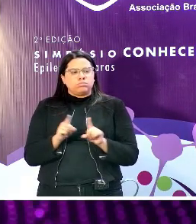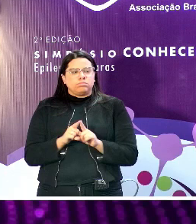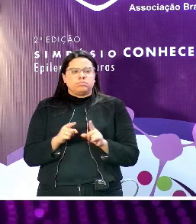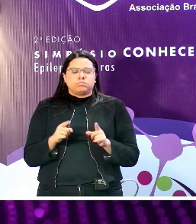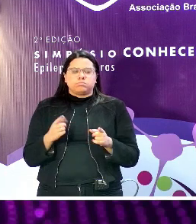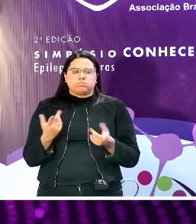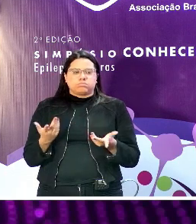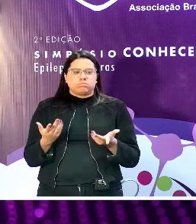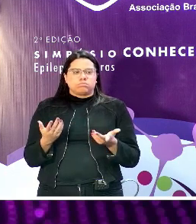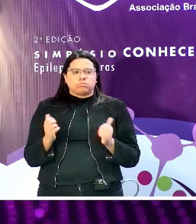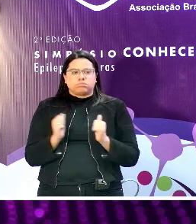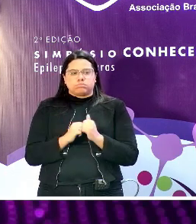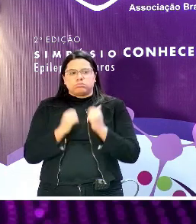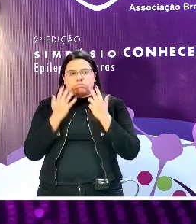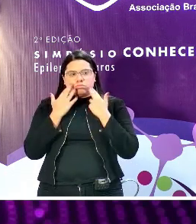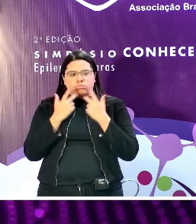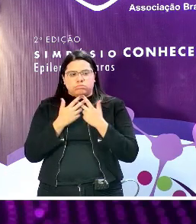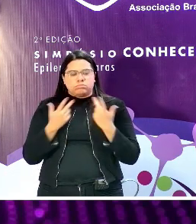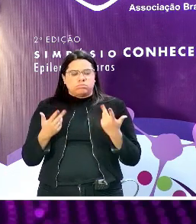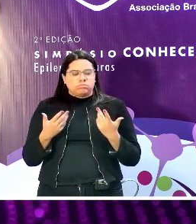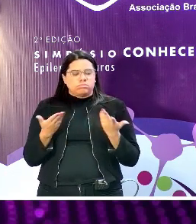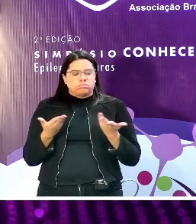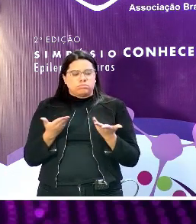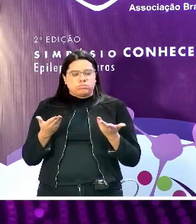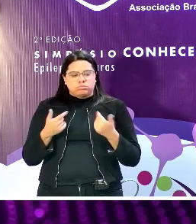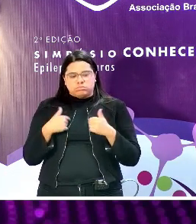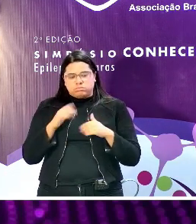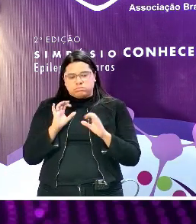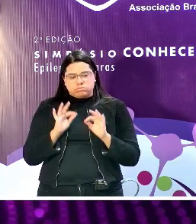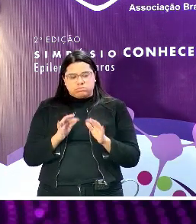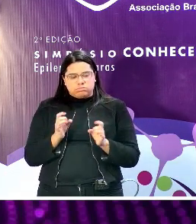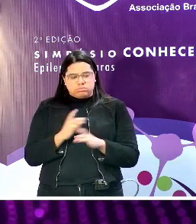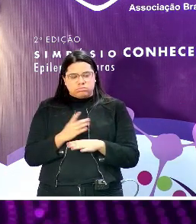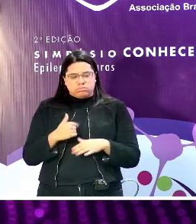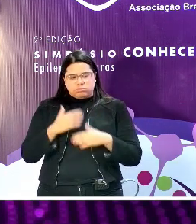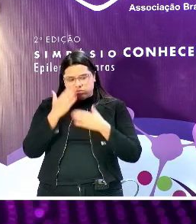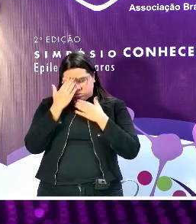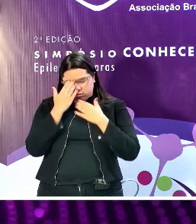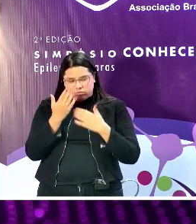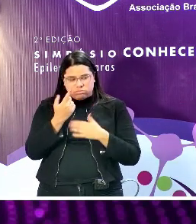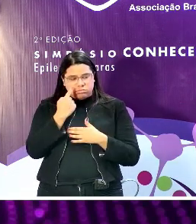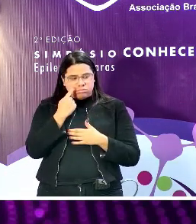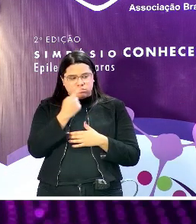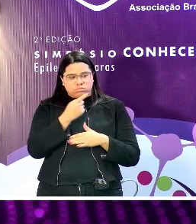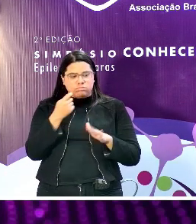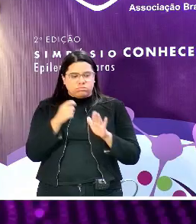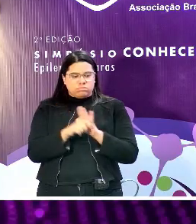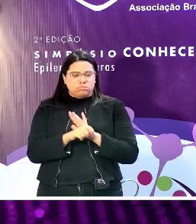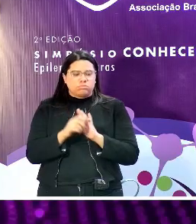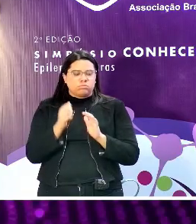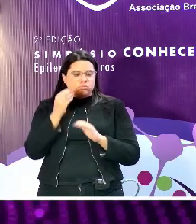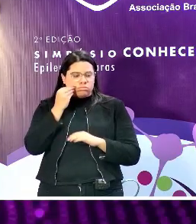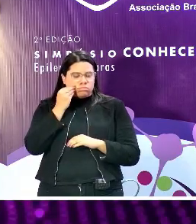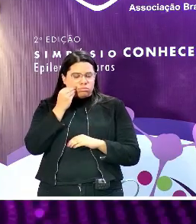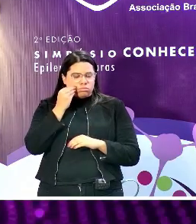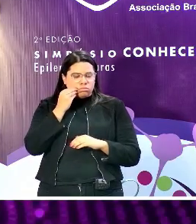animais. E, por enquanto, é isso, gente. Obrigada nos nossos financiamentos.